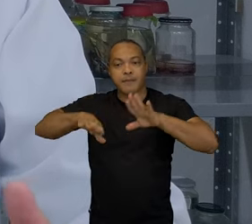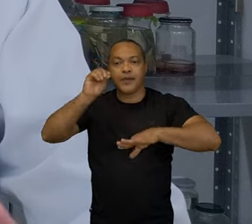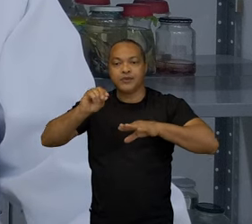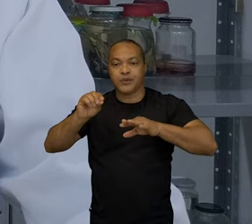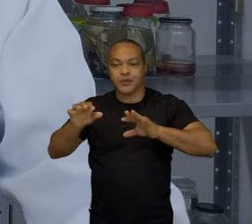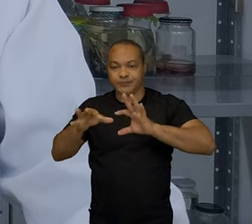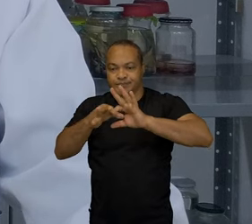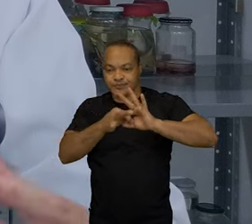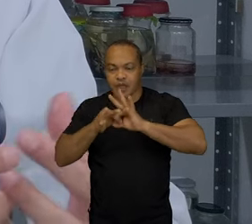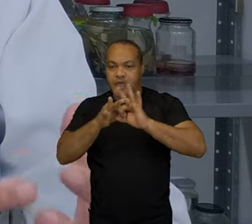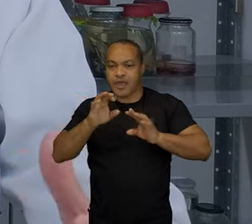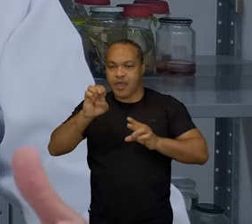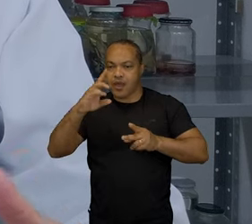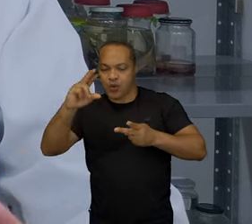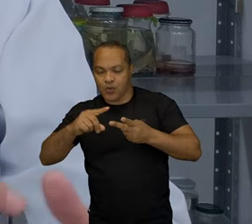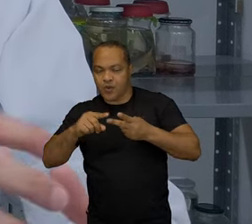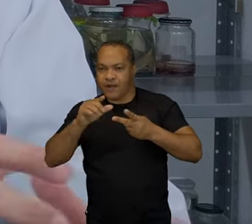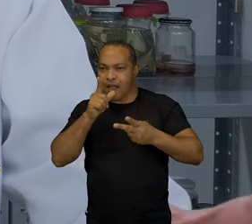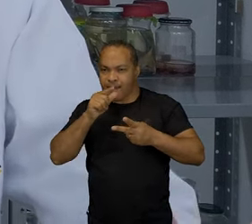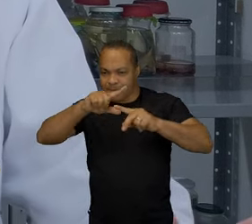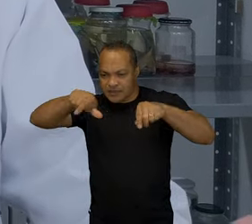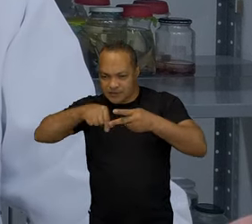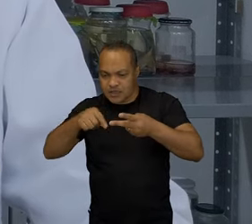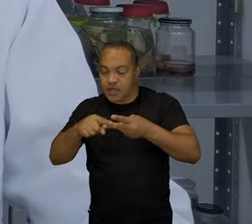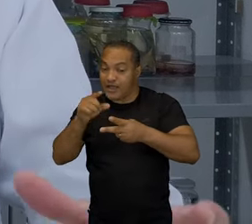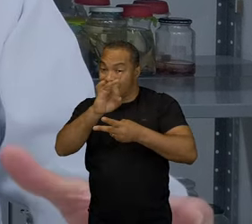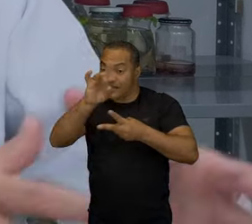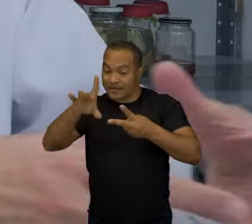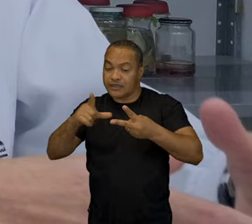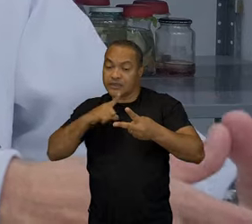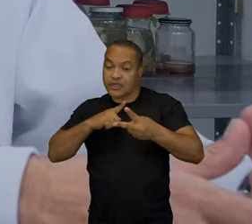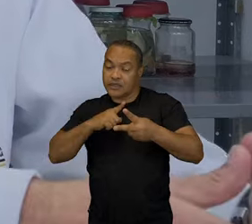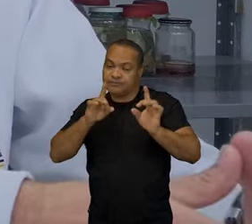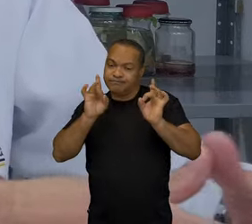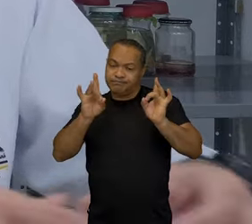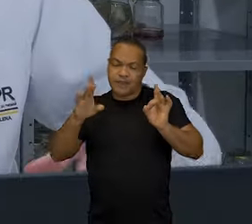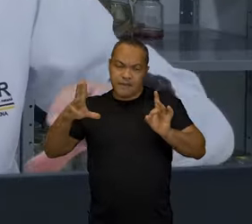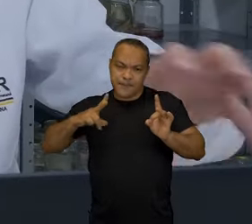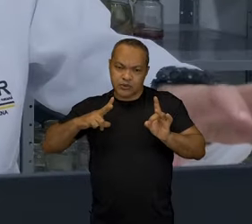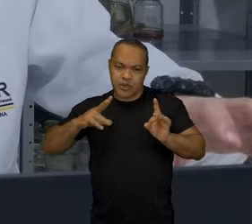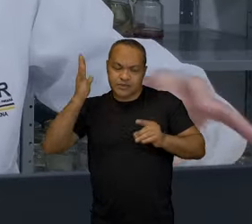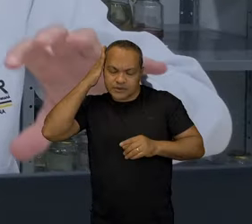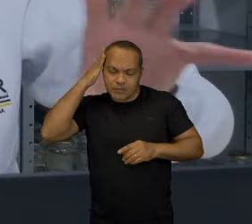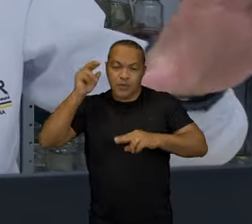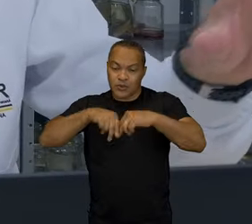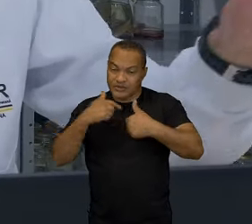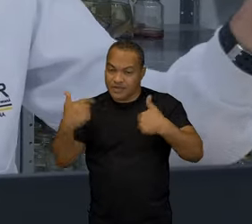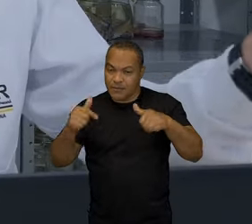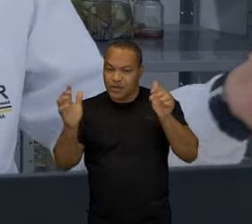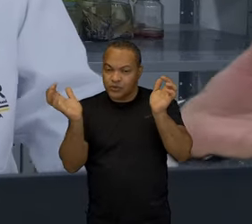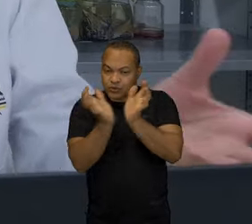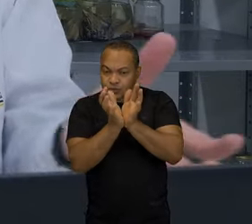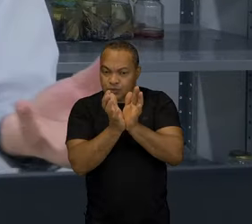do ecossistema, a depender da bacia hidrográfica. Cada bacia hidrográfica tem as suas especificidades. Então, esses trabalhos